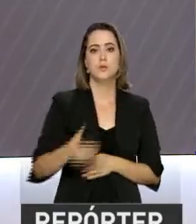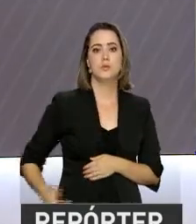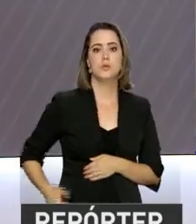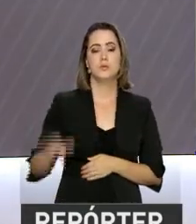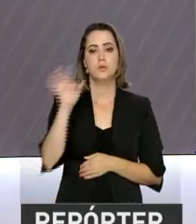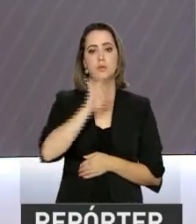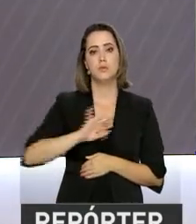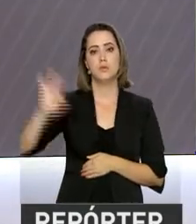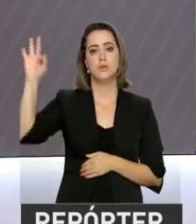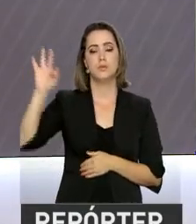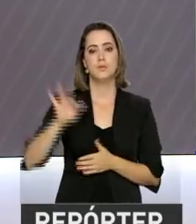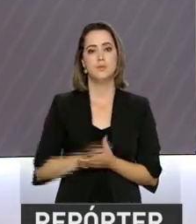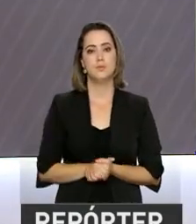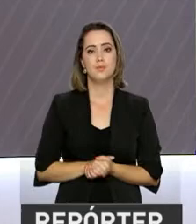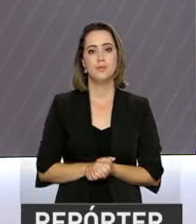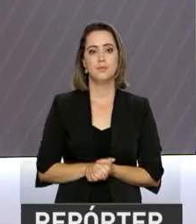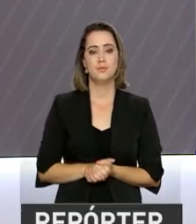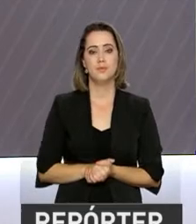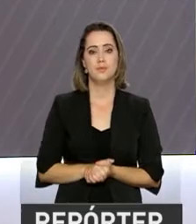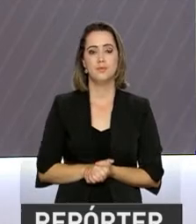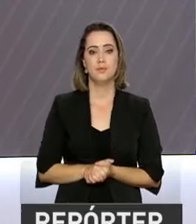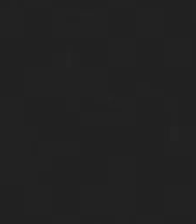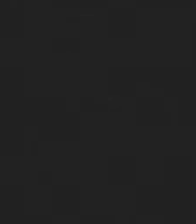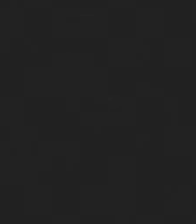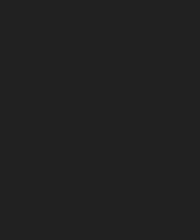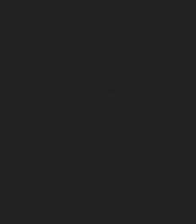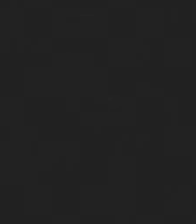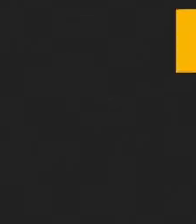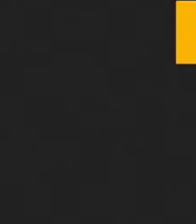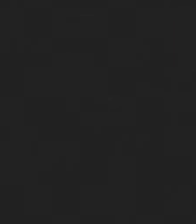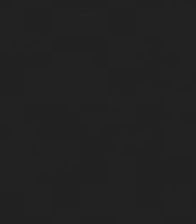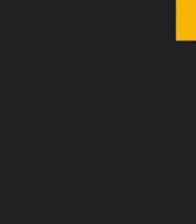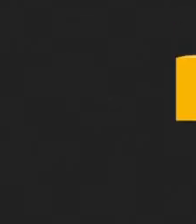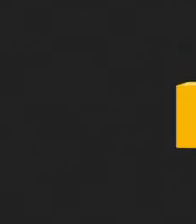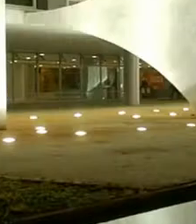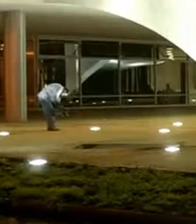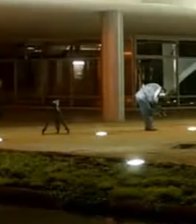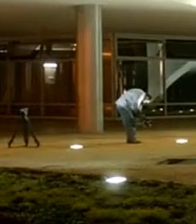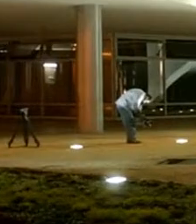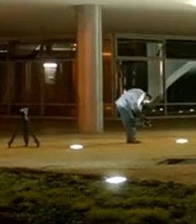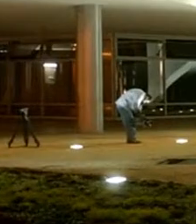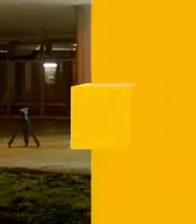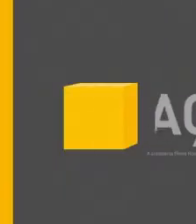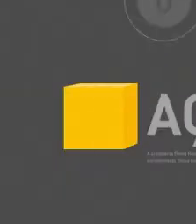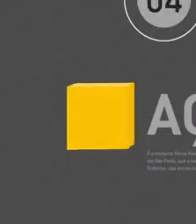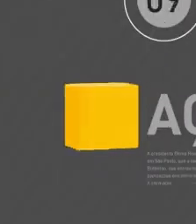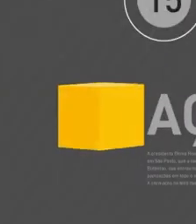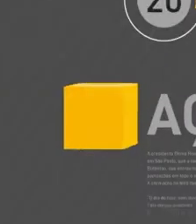na NBR, a TV do Governo Federal.